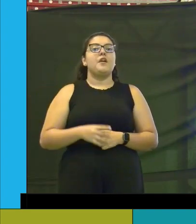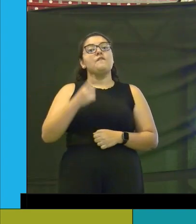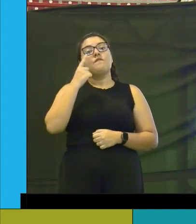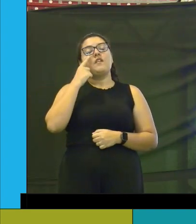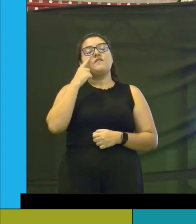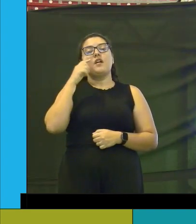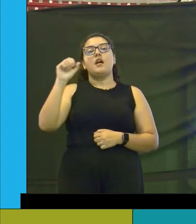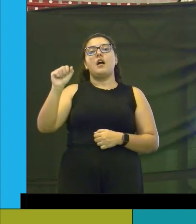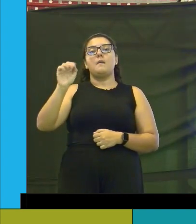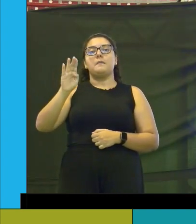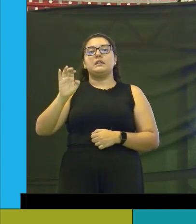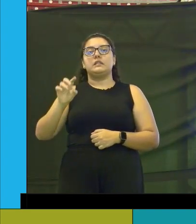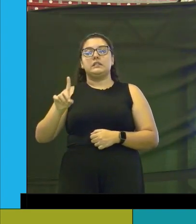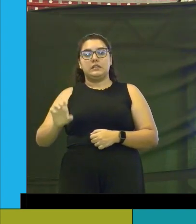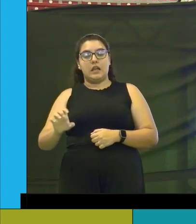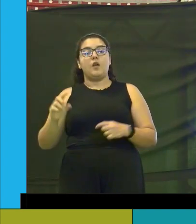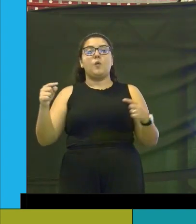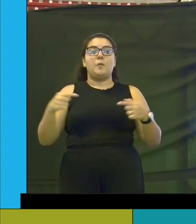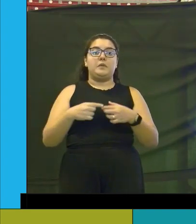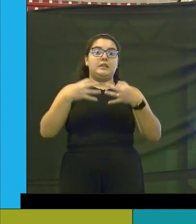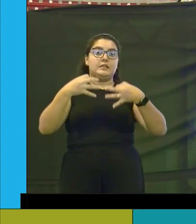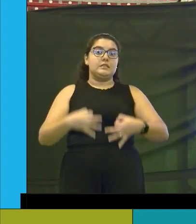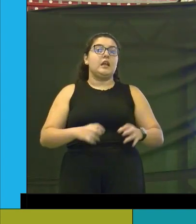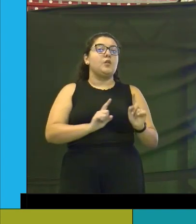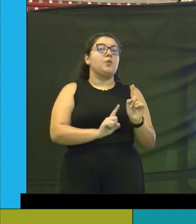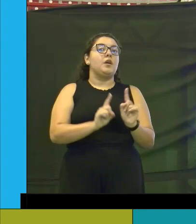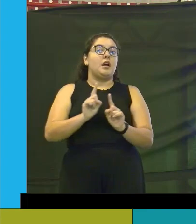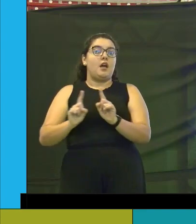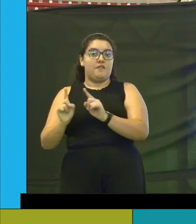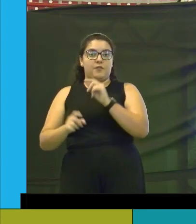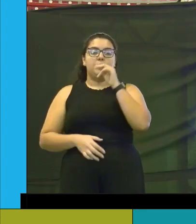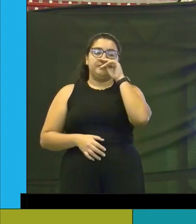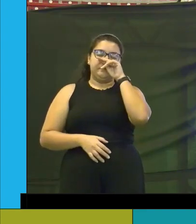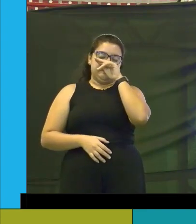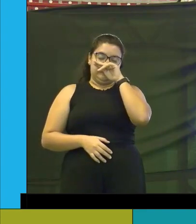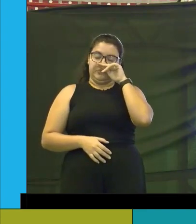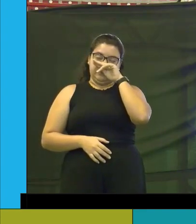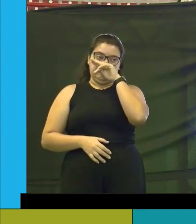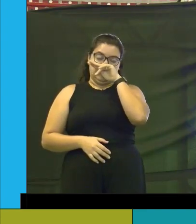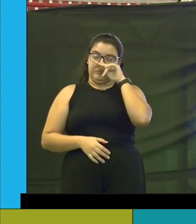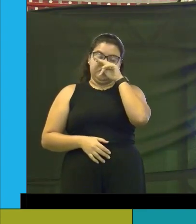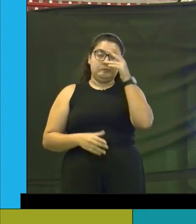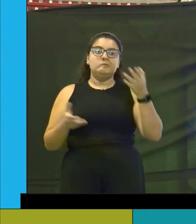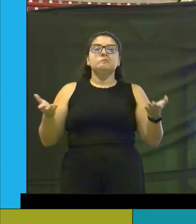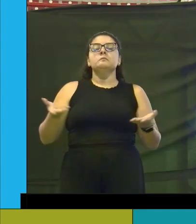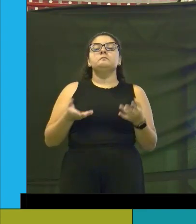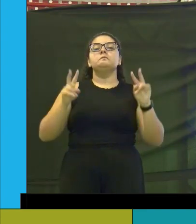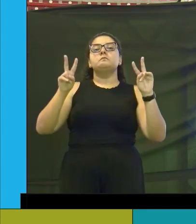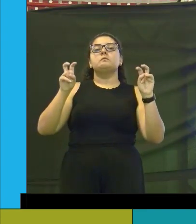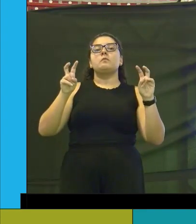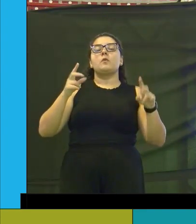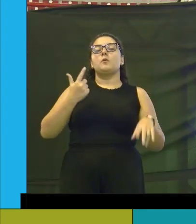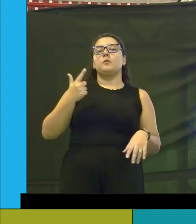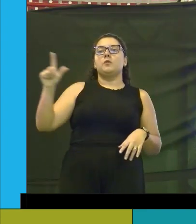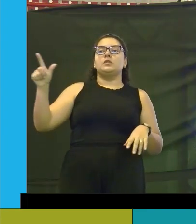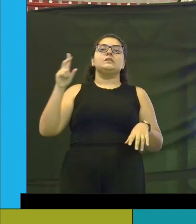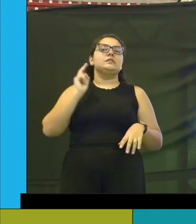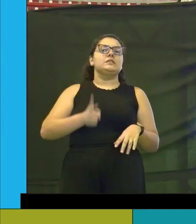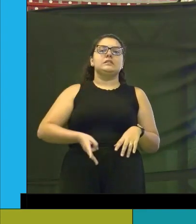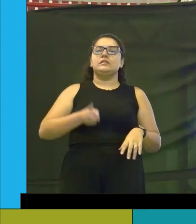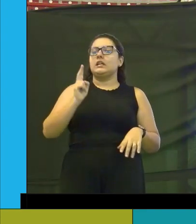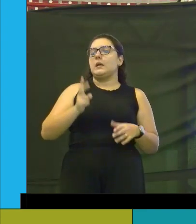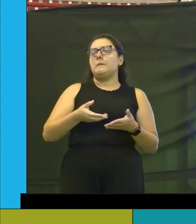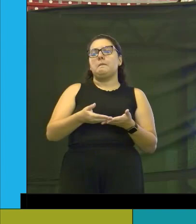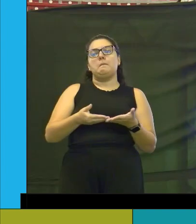corretamente o gráfico. Olha só, estamos entrando em um outro assunto que é muito recorrente